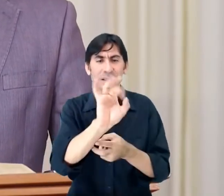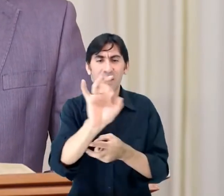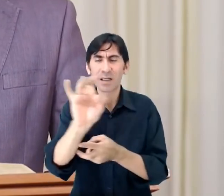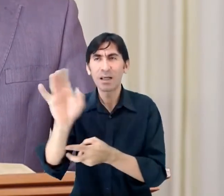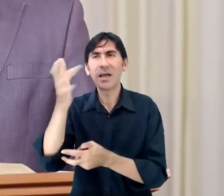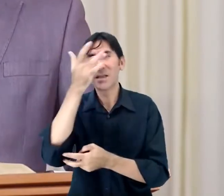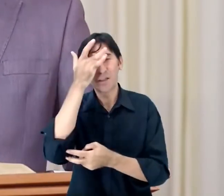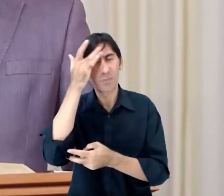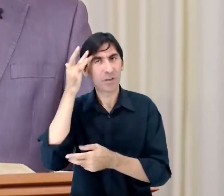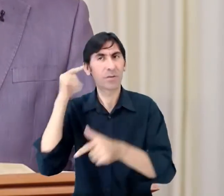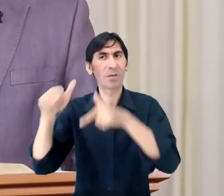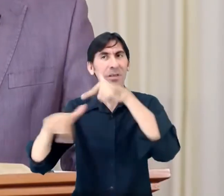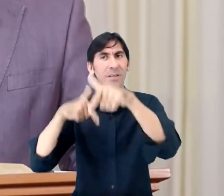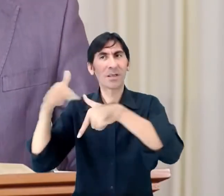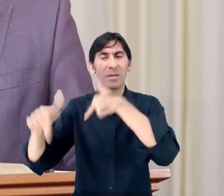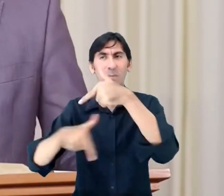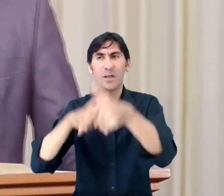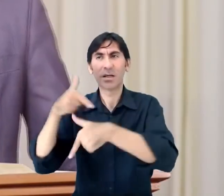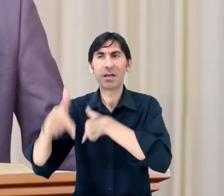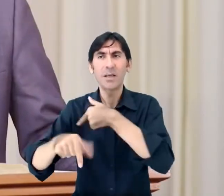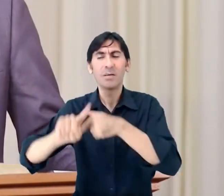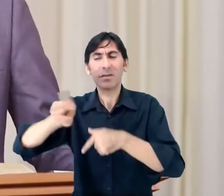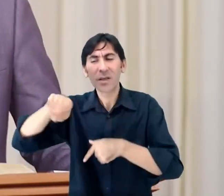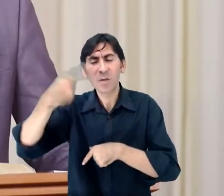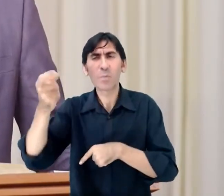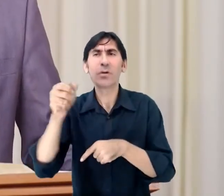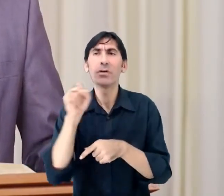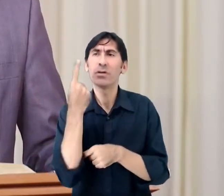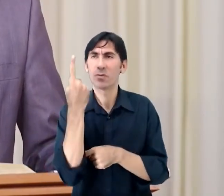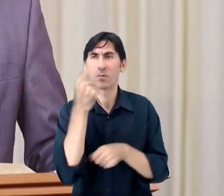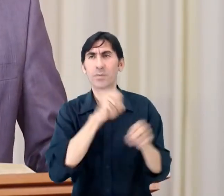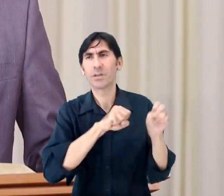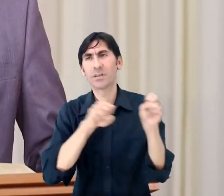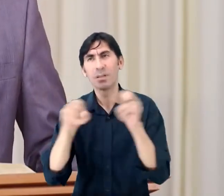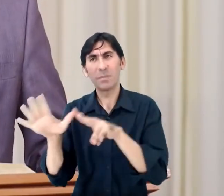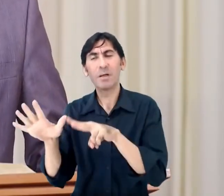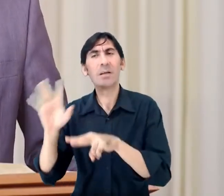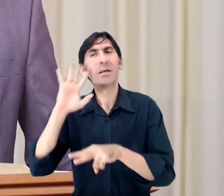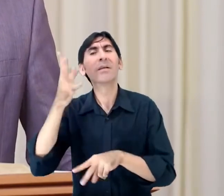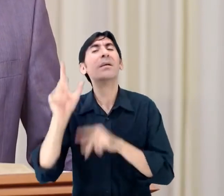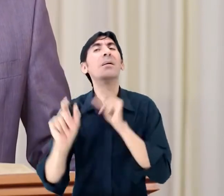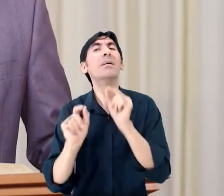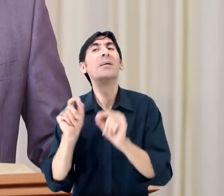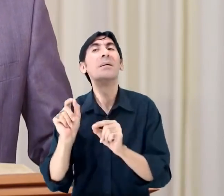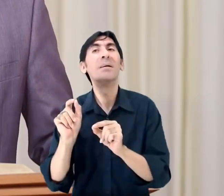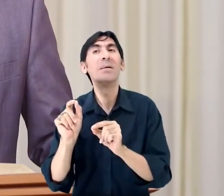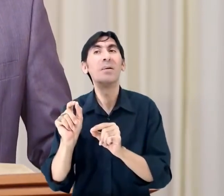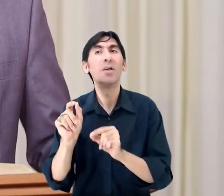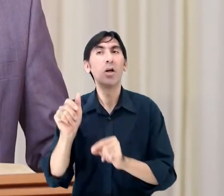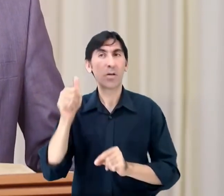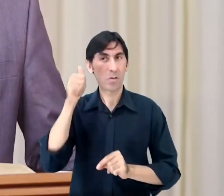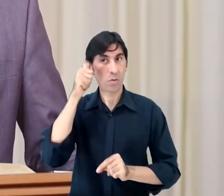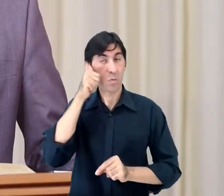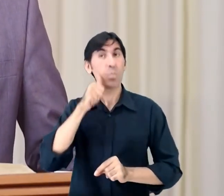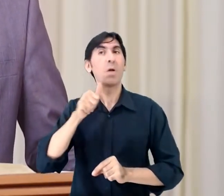funcionário. Passada uma semana, sabe o que aconteceu? Uma